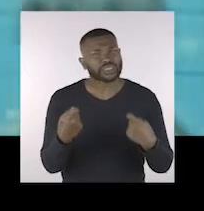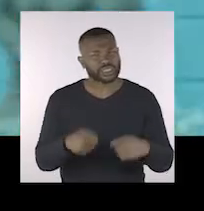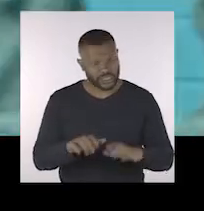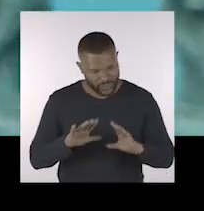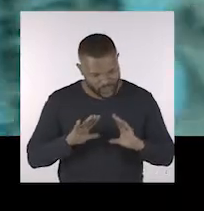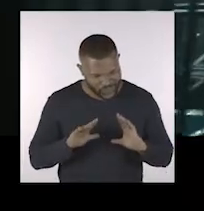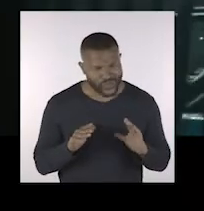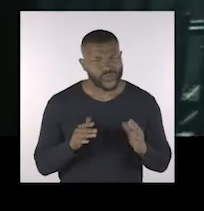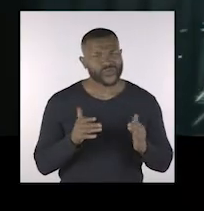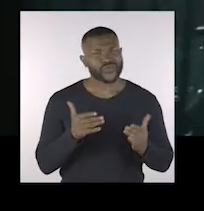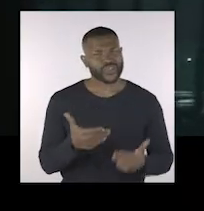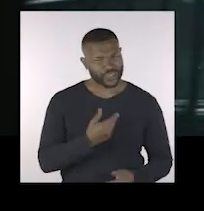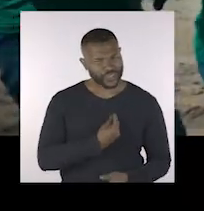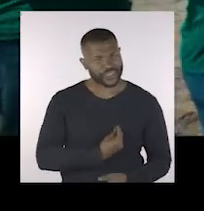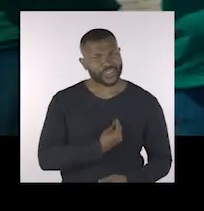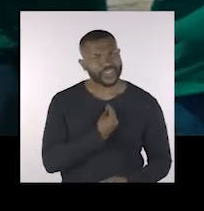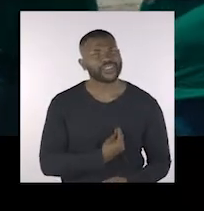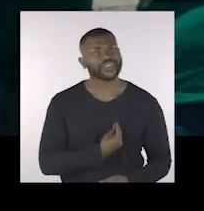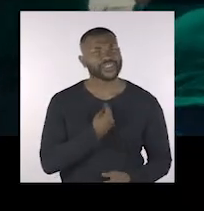E aí